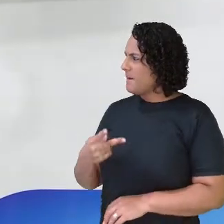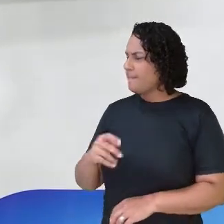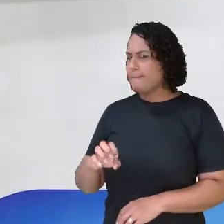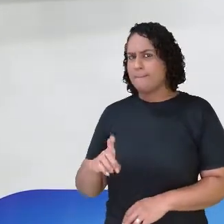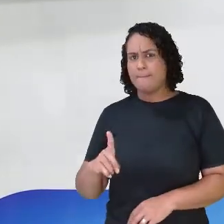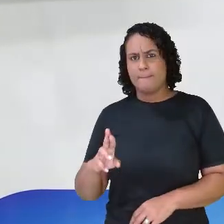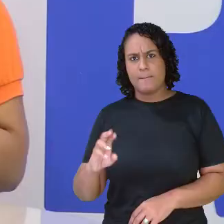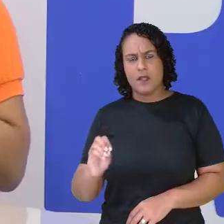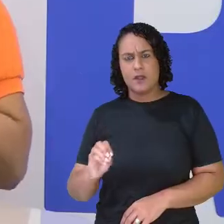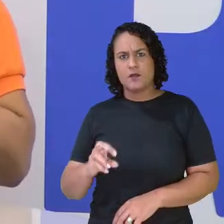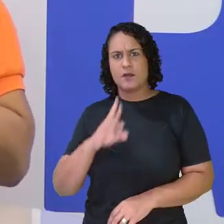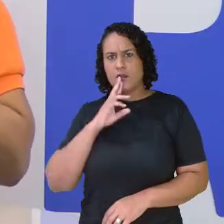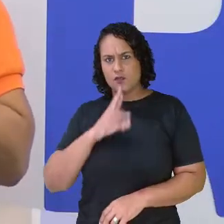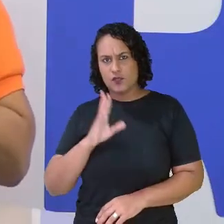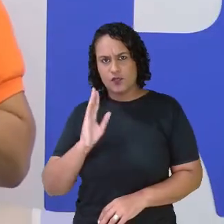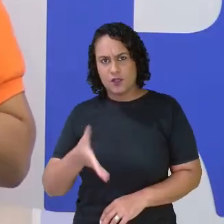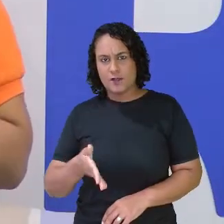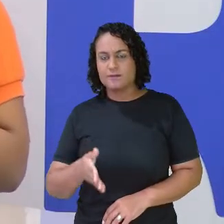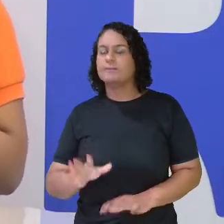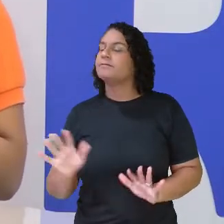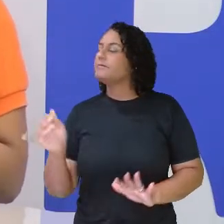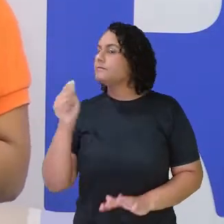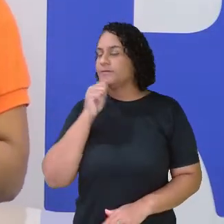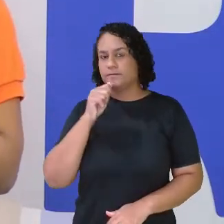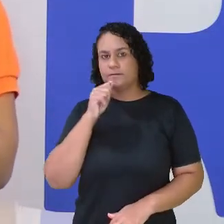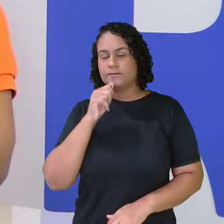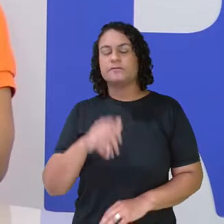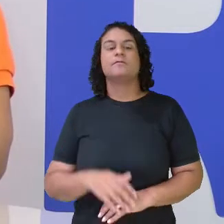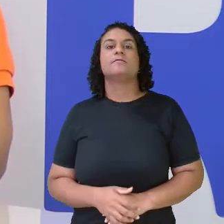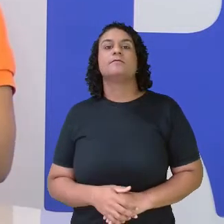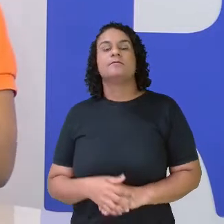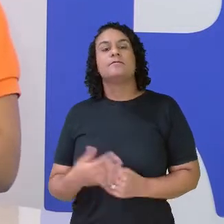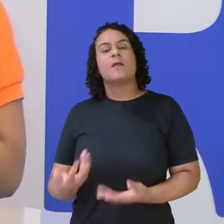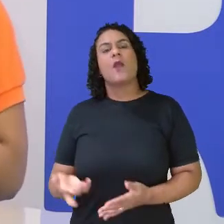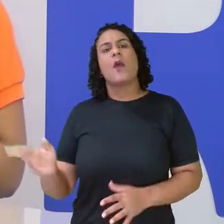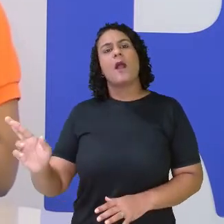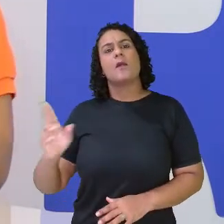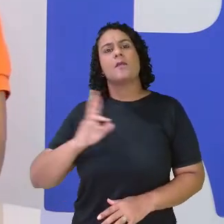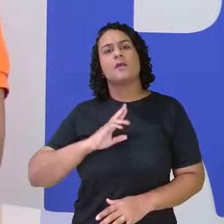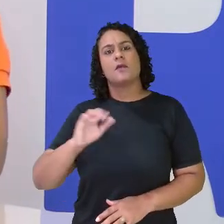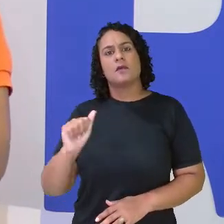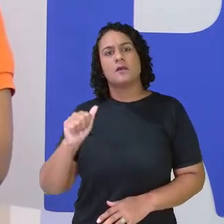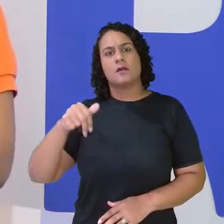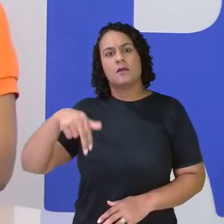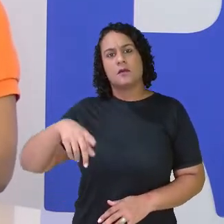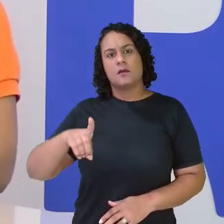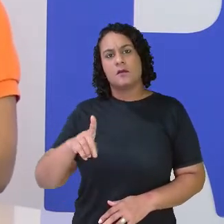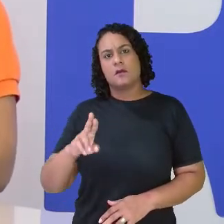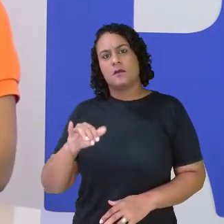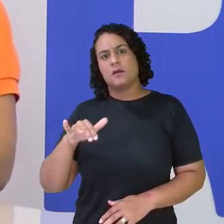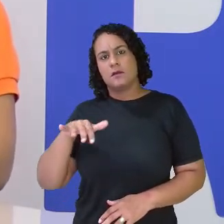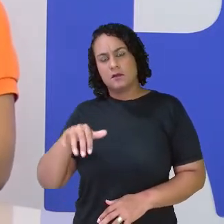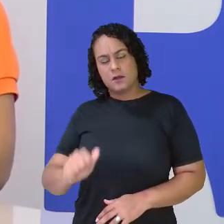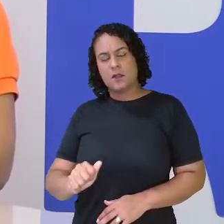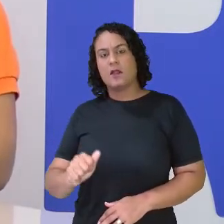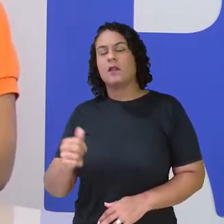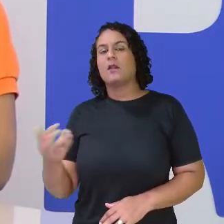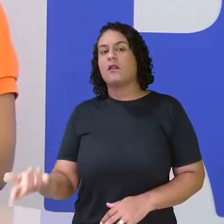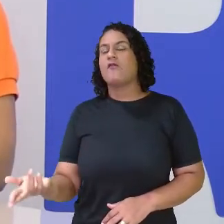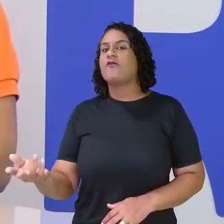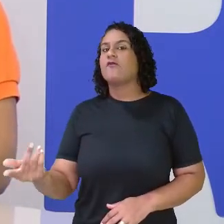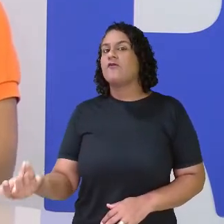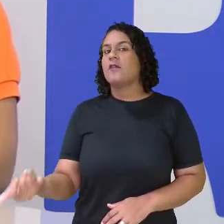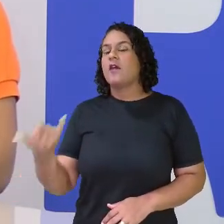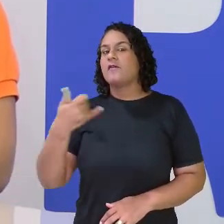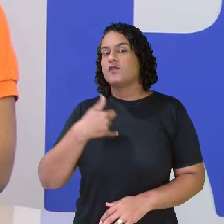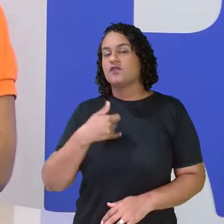Eu não estou acreditando. Não, ainda não. Mas aqui chegou uma mensagem tão fofinha. Foi? Andreina disse, amo essas aulas. Olha aí